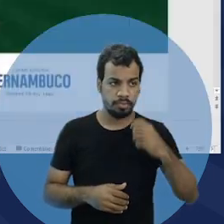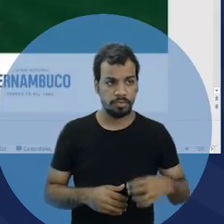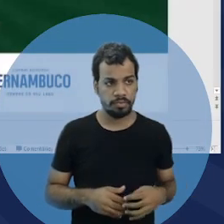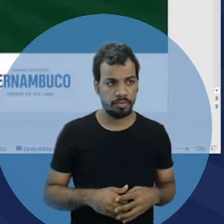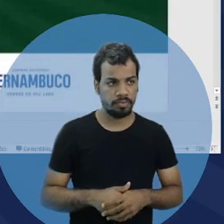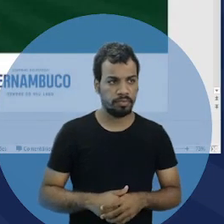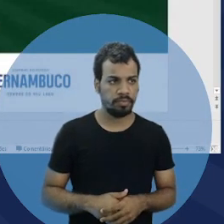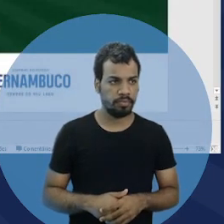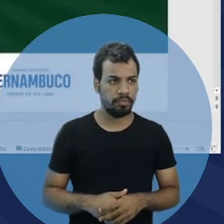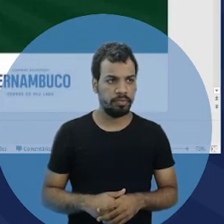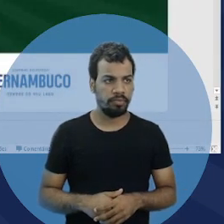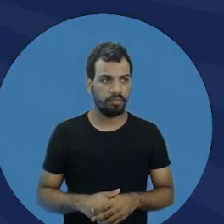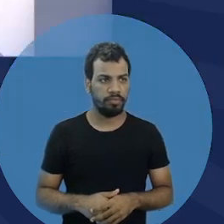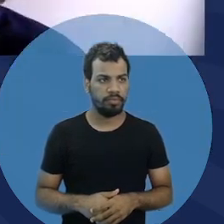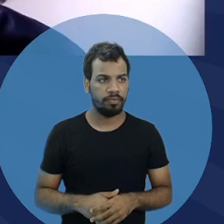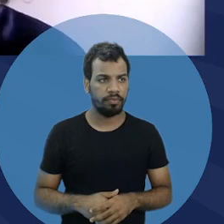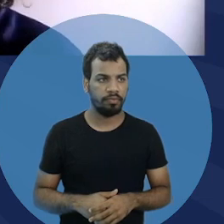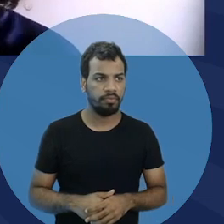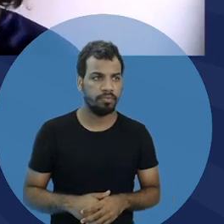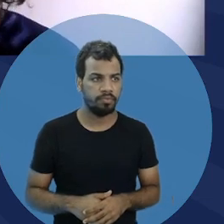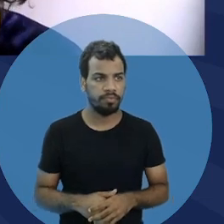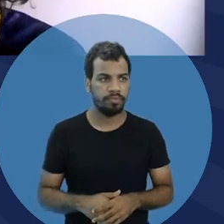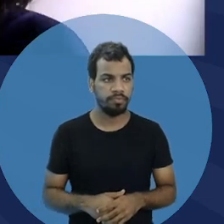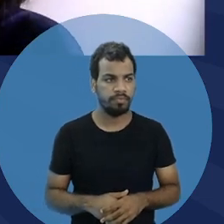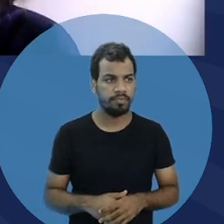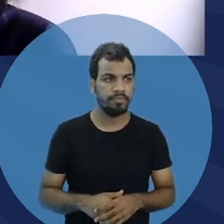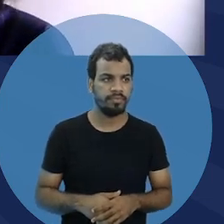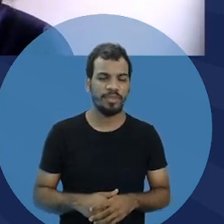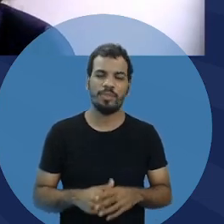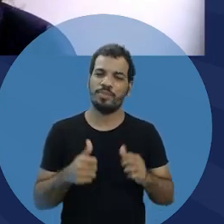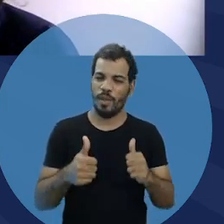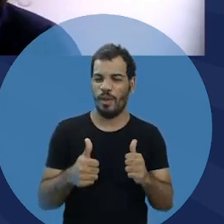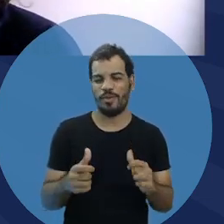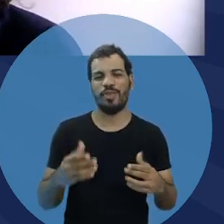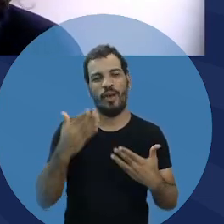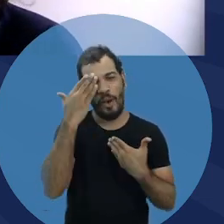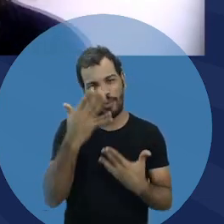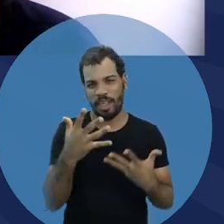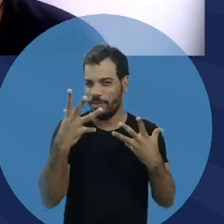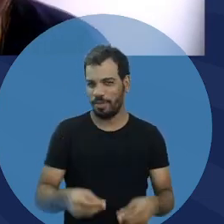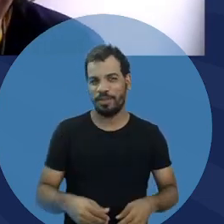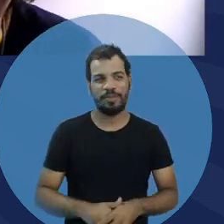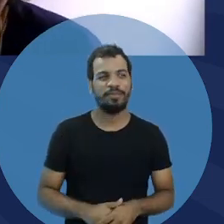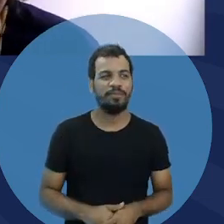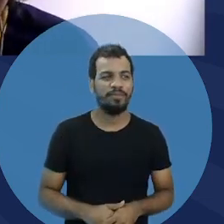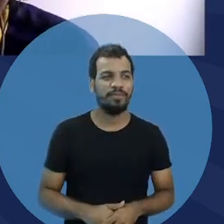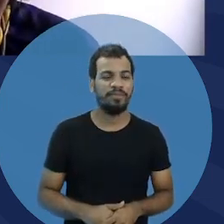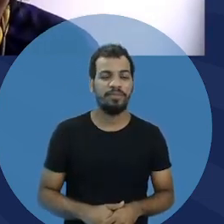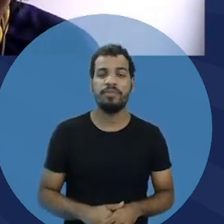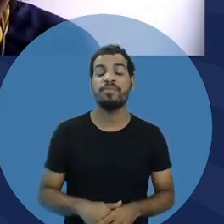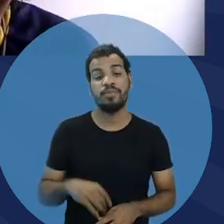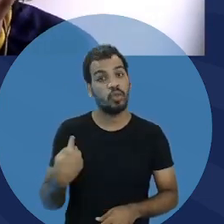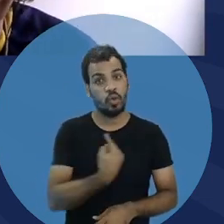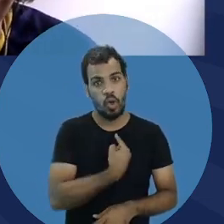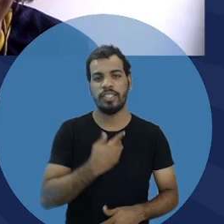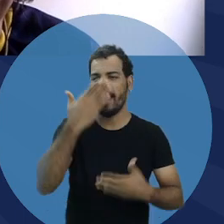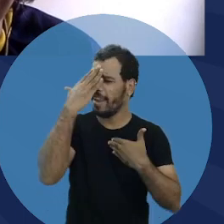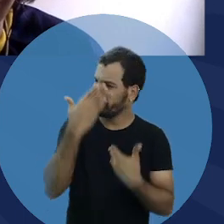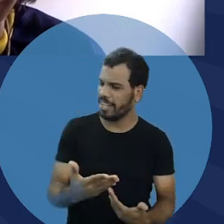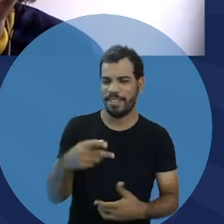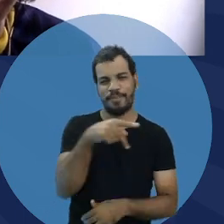Pronto. Obrigada por tudo. Nós que agradecemos, professora. É